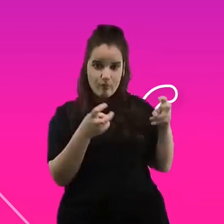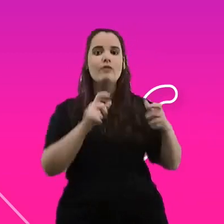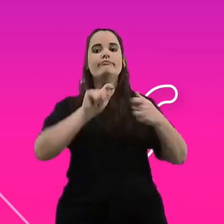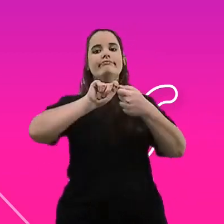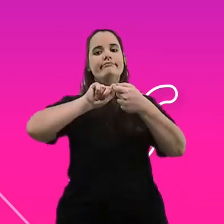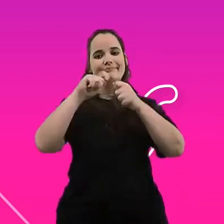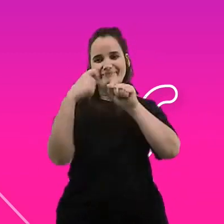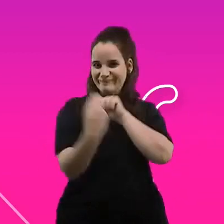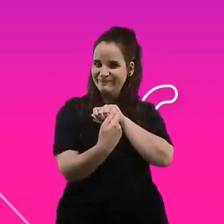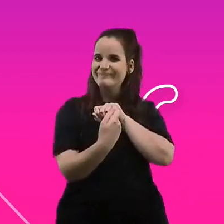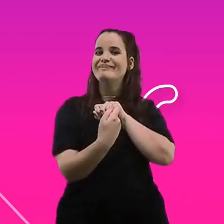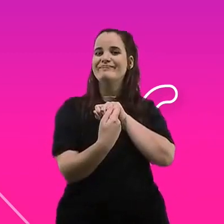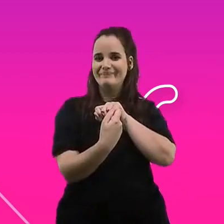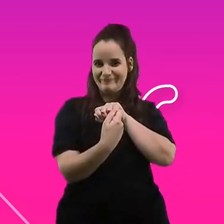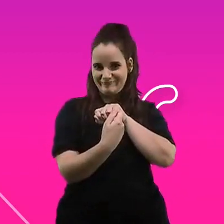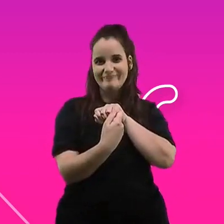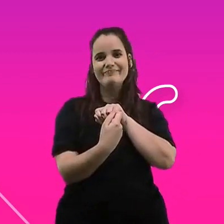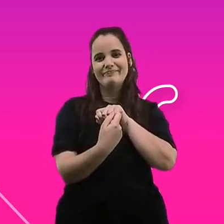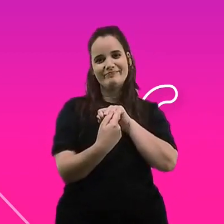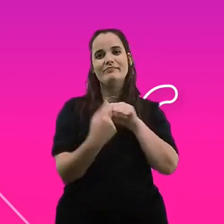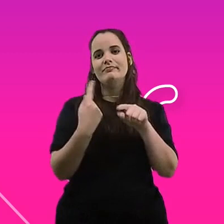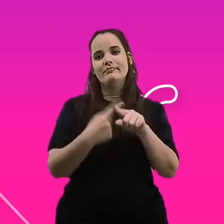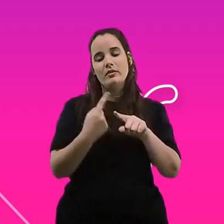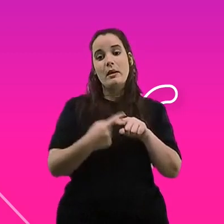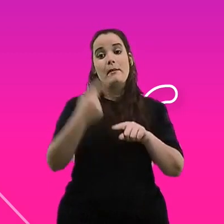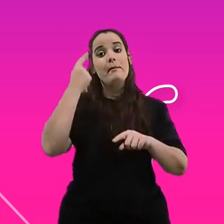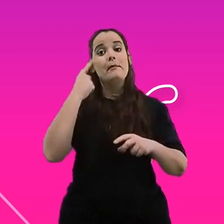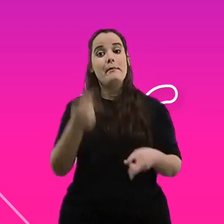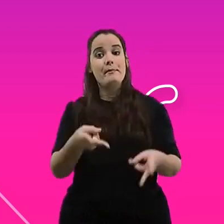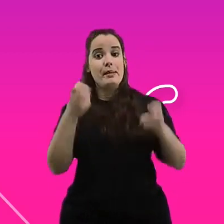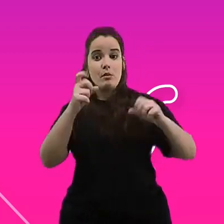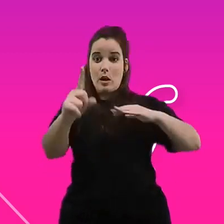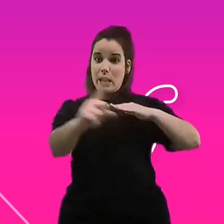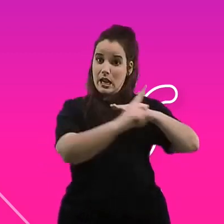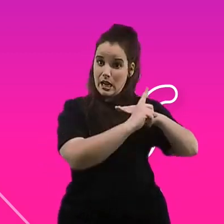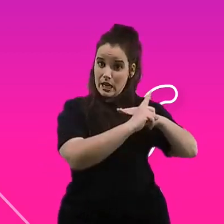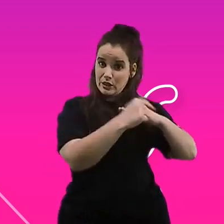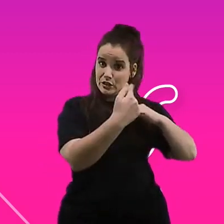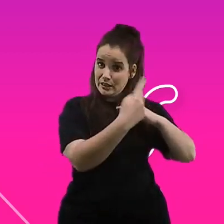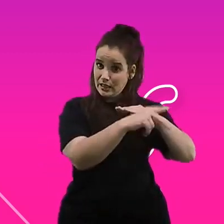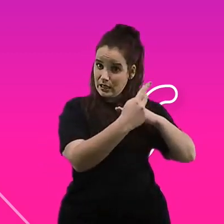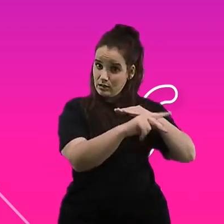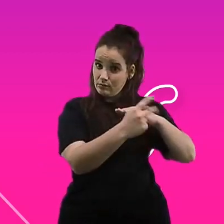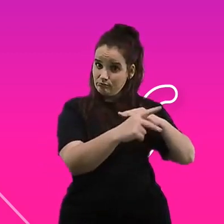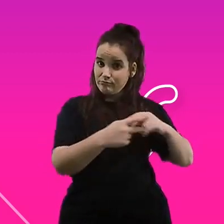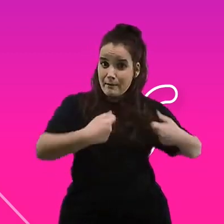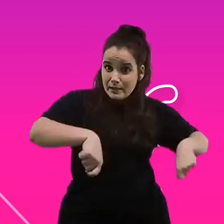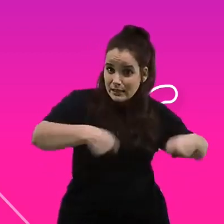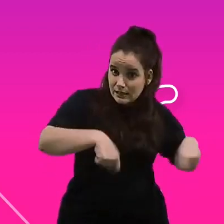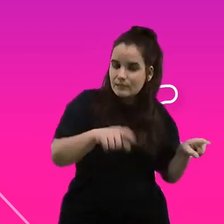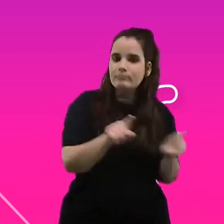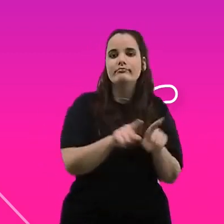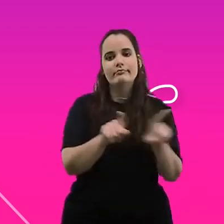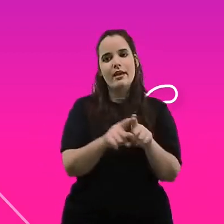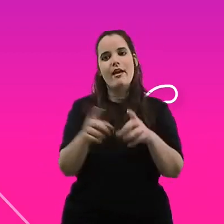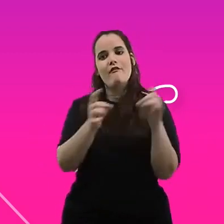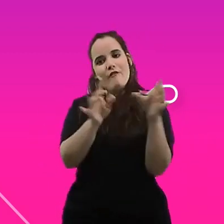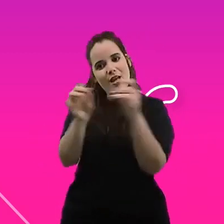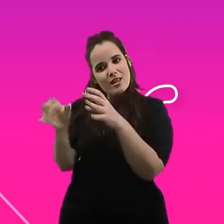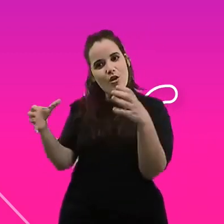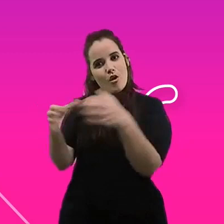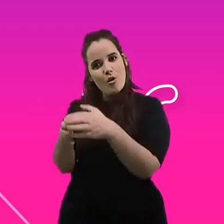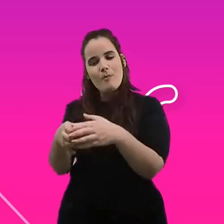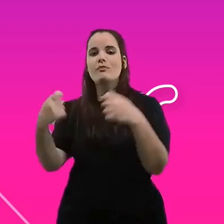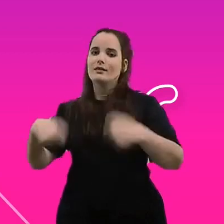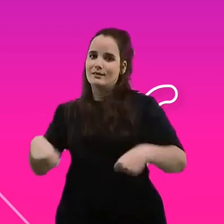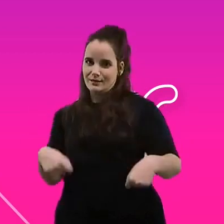essas necessidades, tanto dos consumidores quanto dos vendedores. E acho que outro fato também bem interessante, a gente, justamente no momento de pandemia, a gente lançou